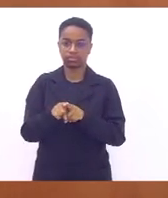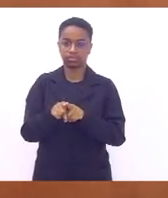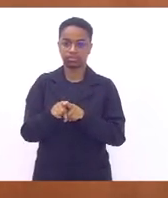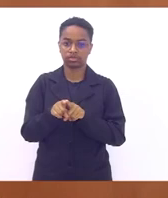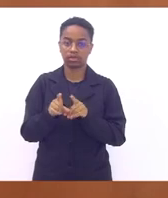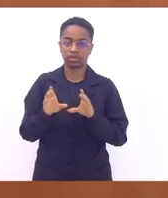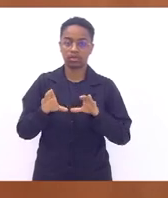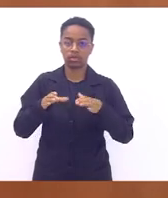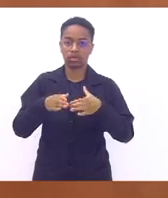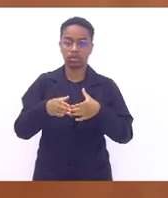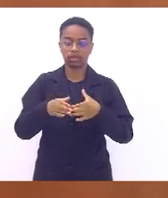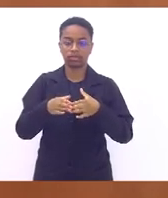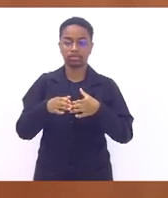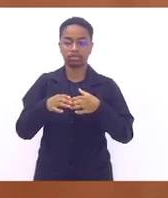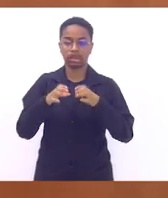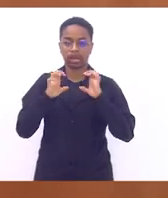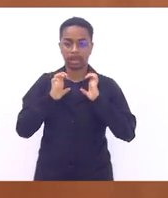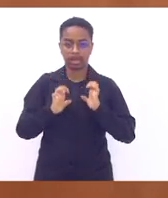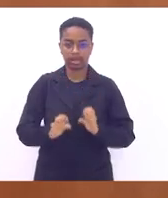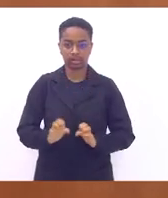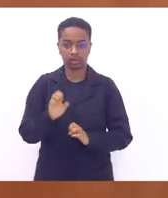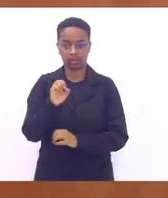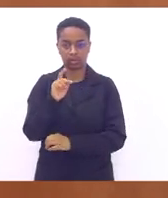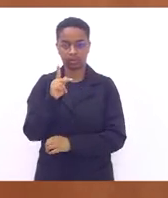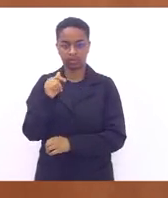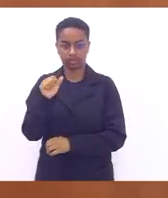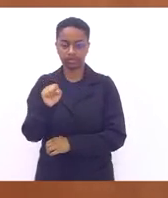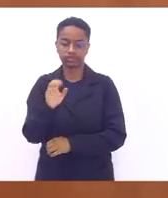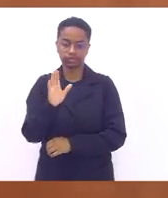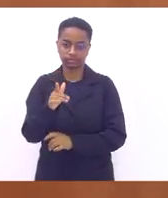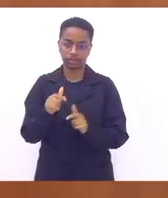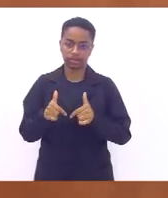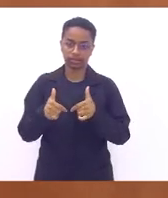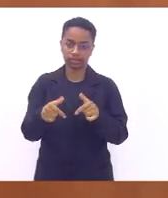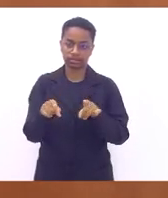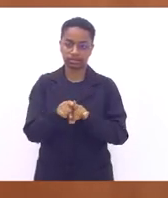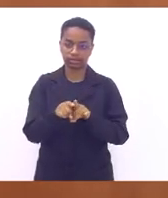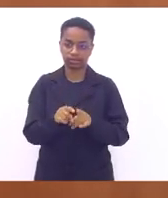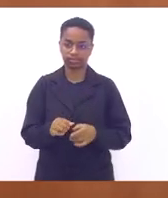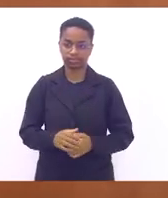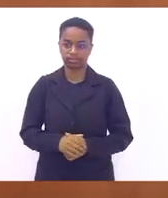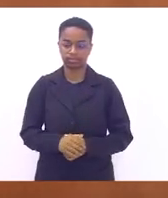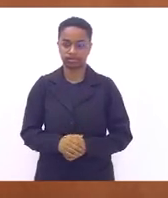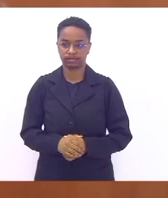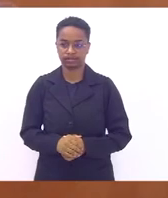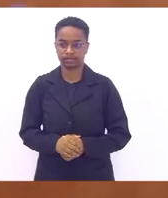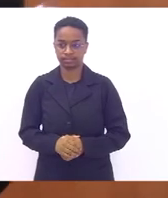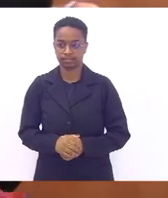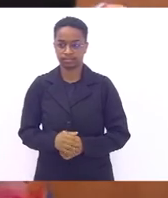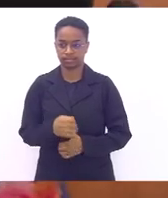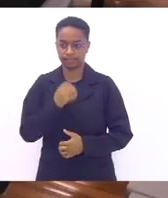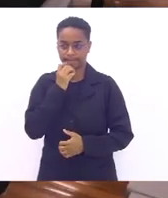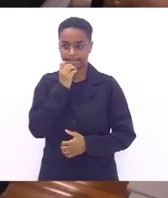Comitê de Ética da OPAS, né? Já, enfim. Agora sai.